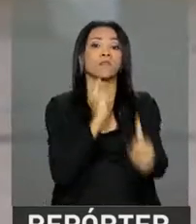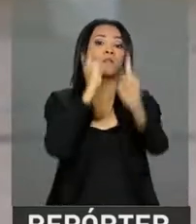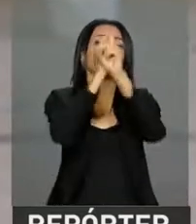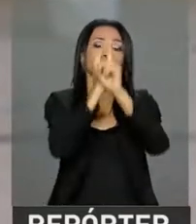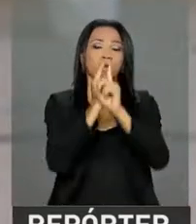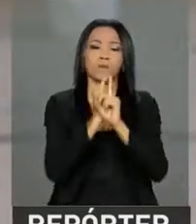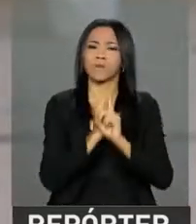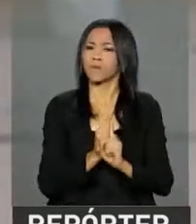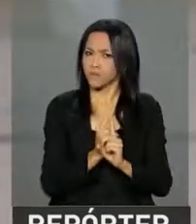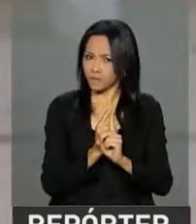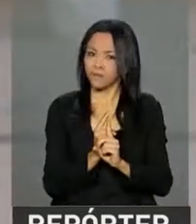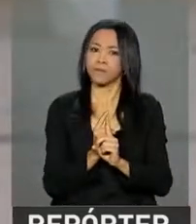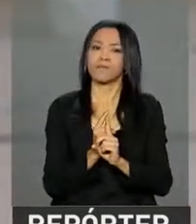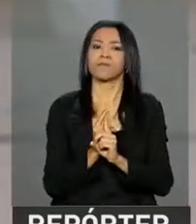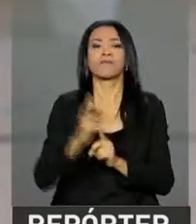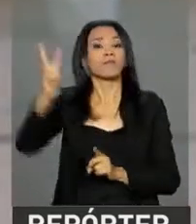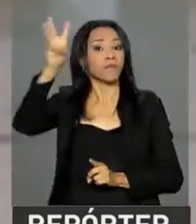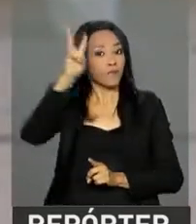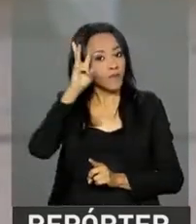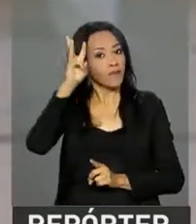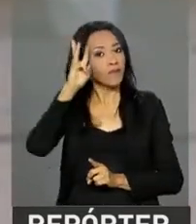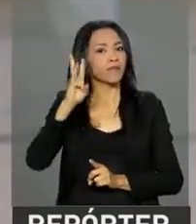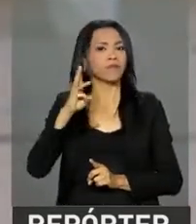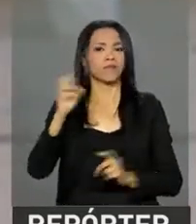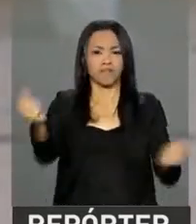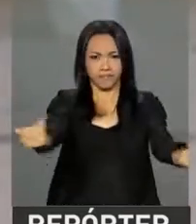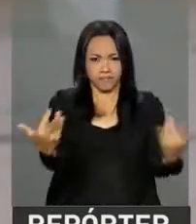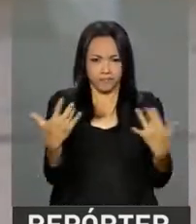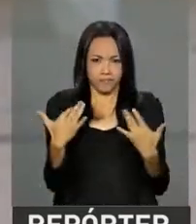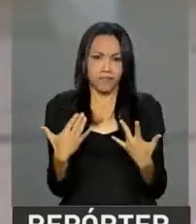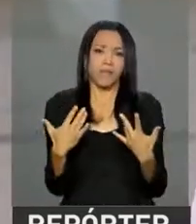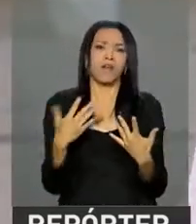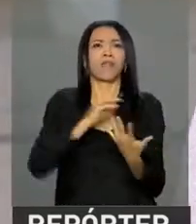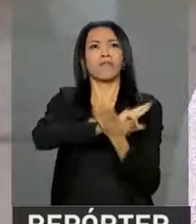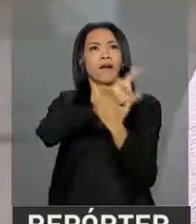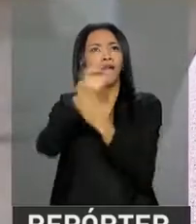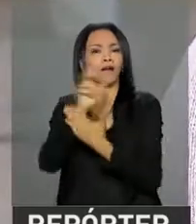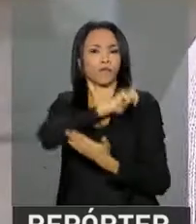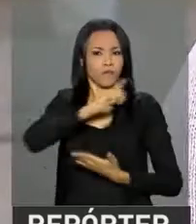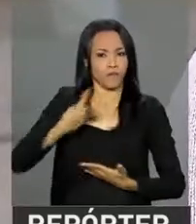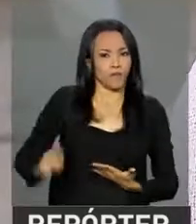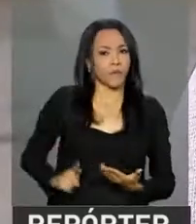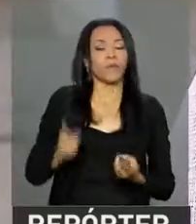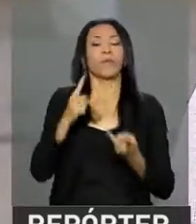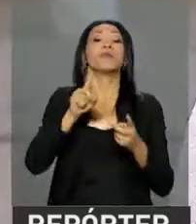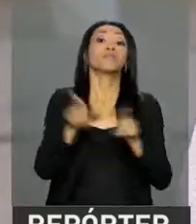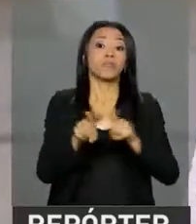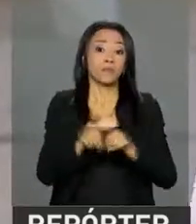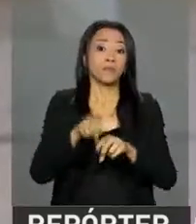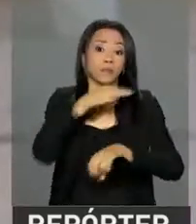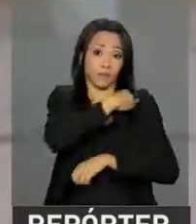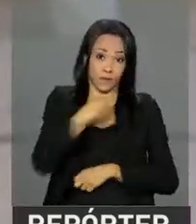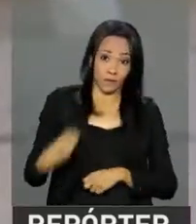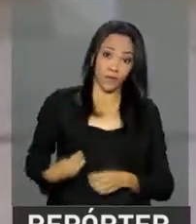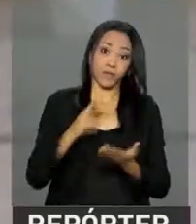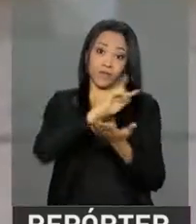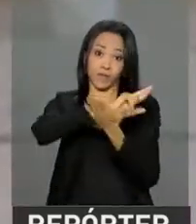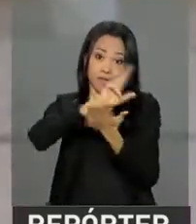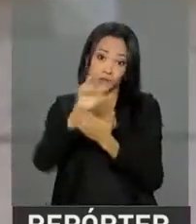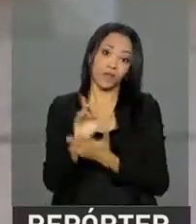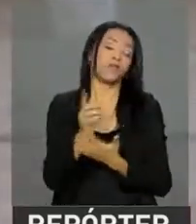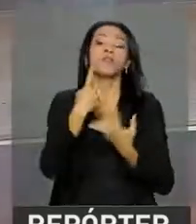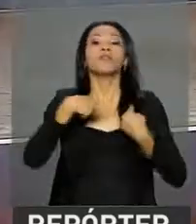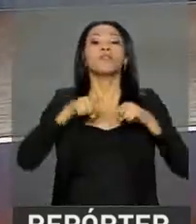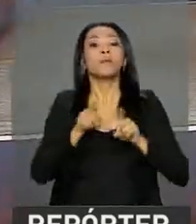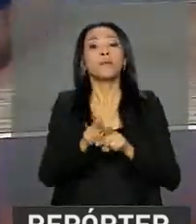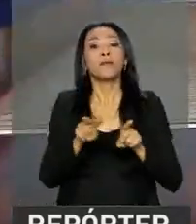realizado nesta terça feira que reuniu aí governadores ministros e o presidente do bnds paulo rabello no